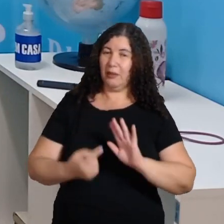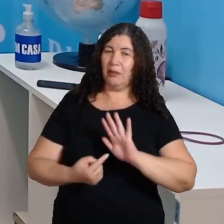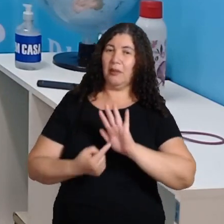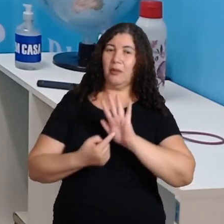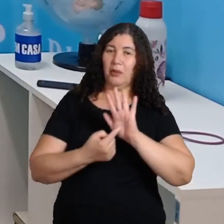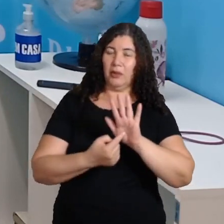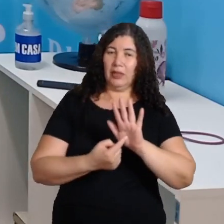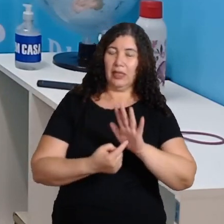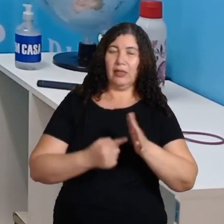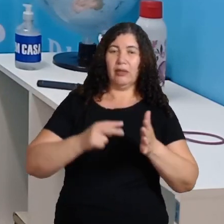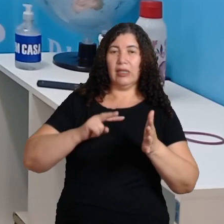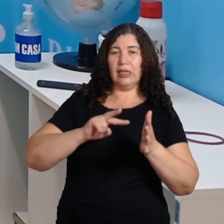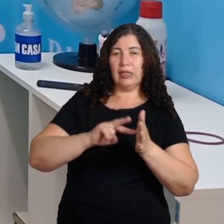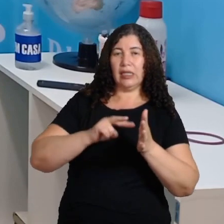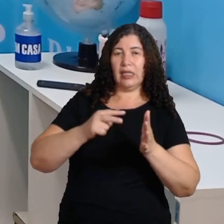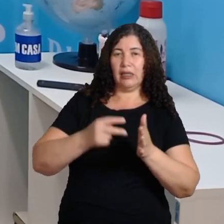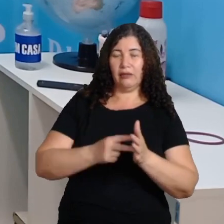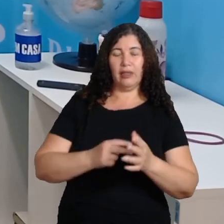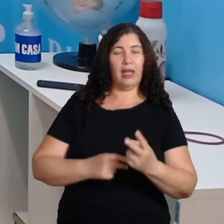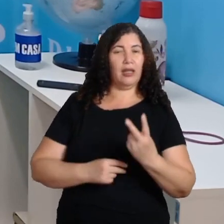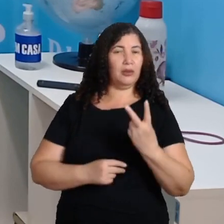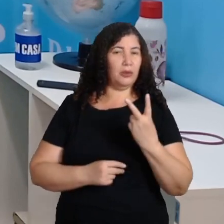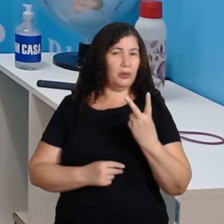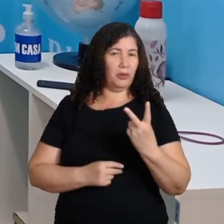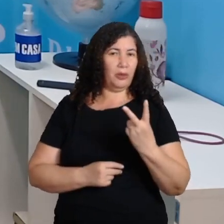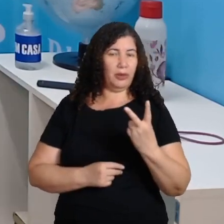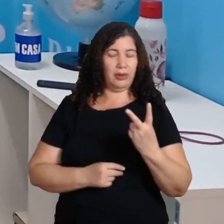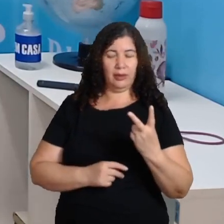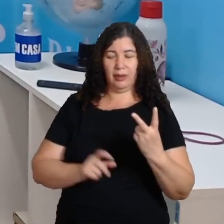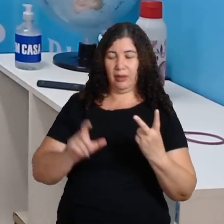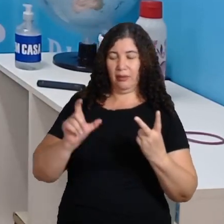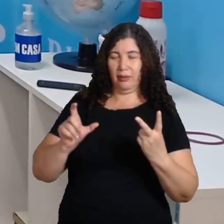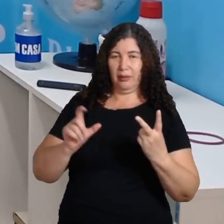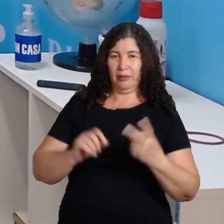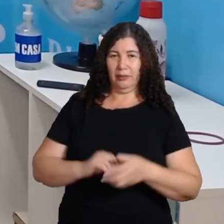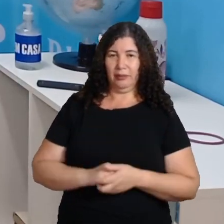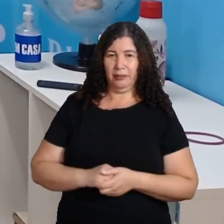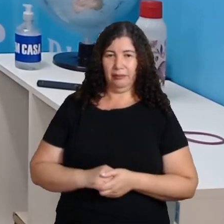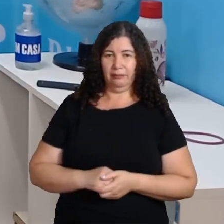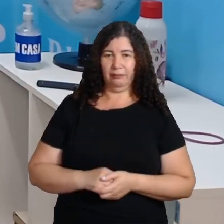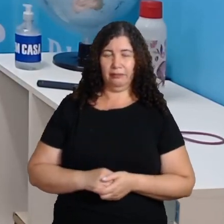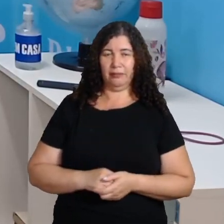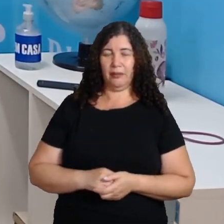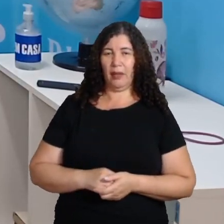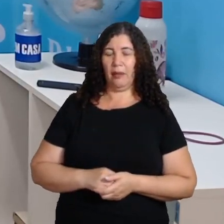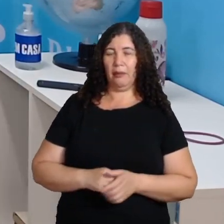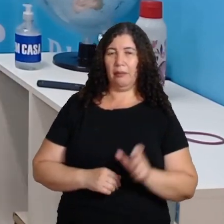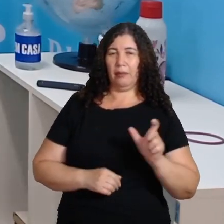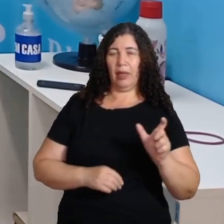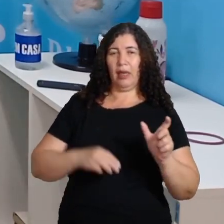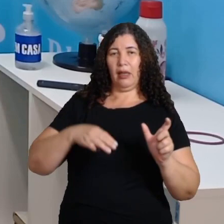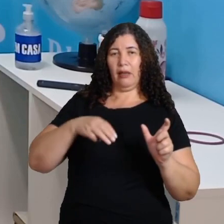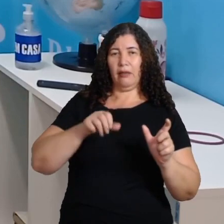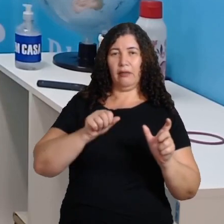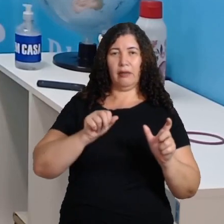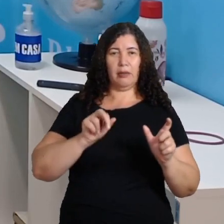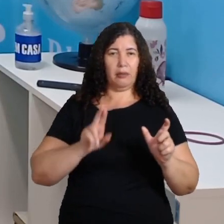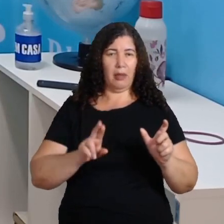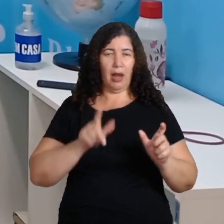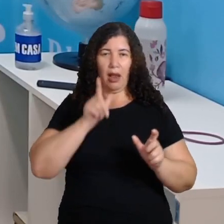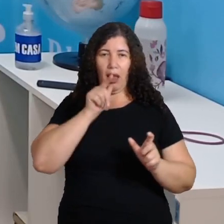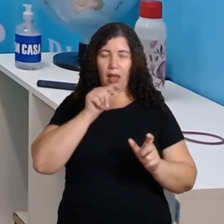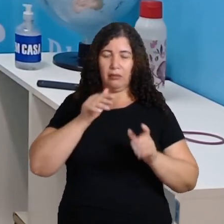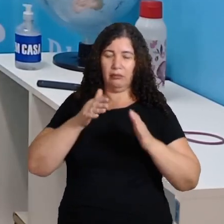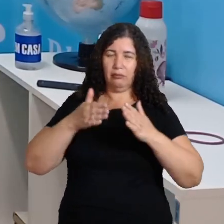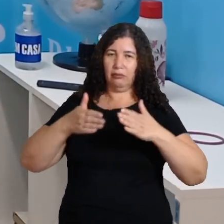o duplo sentido de uma palavra aqui. Vamos pensar em mar. Se eu quero